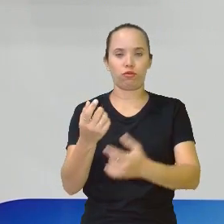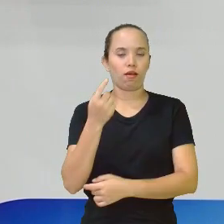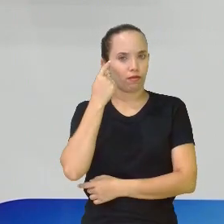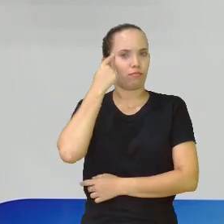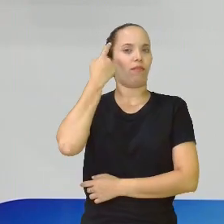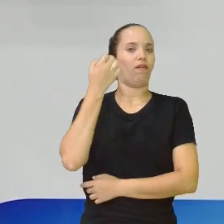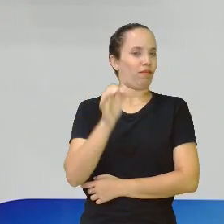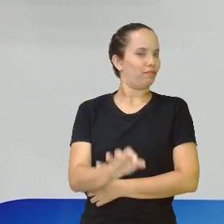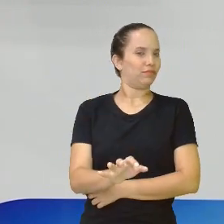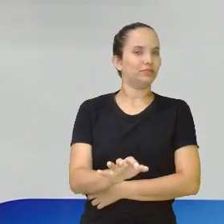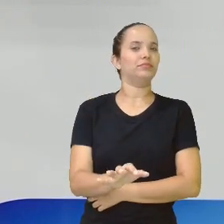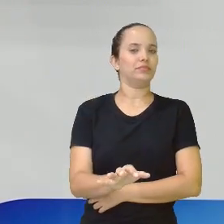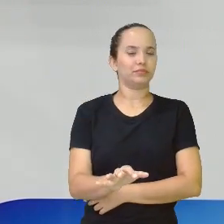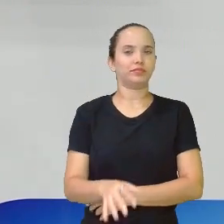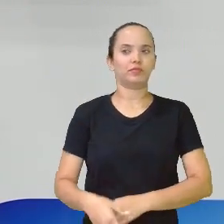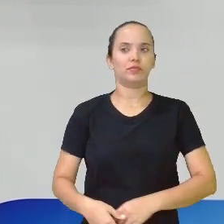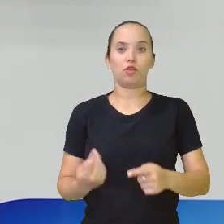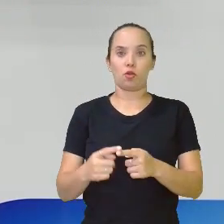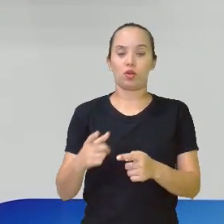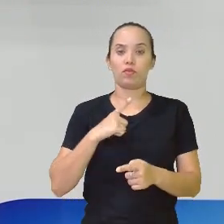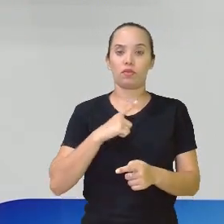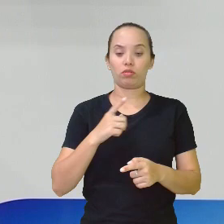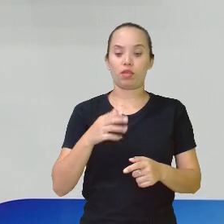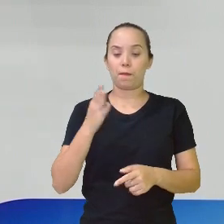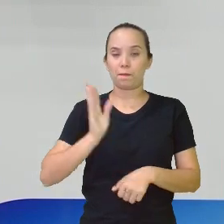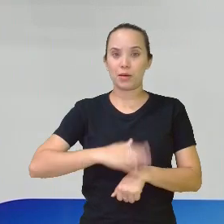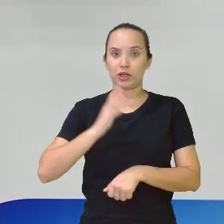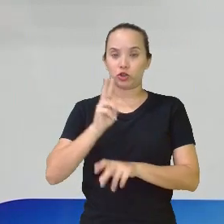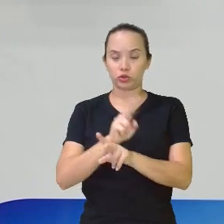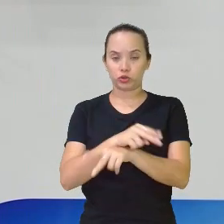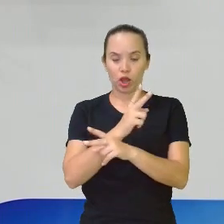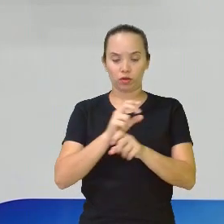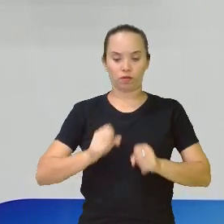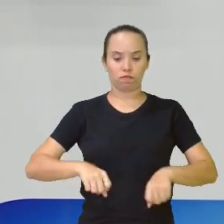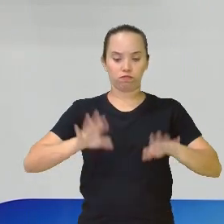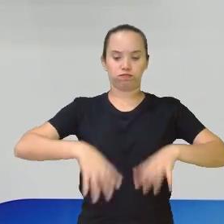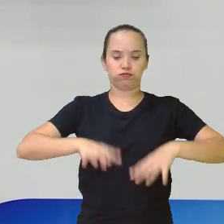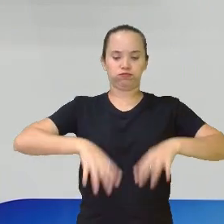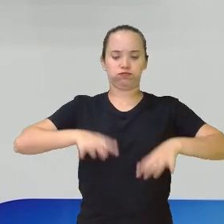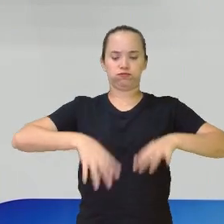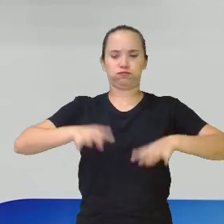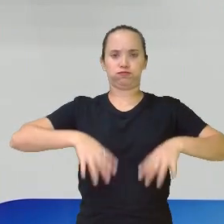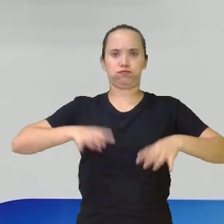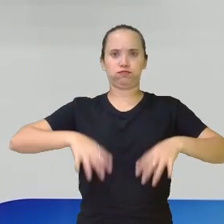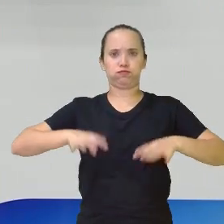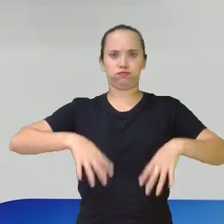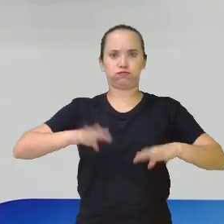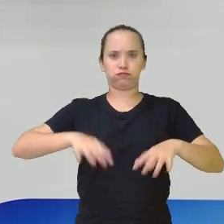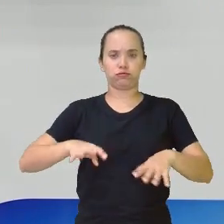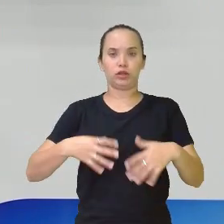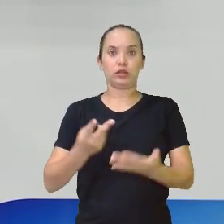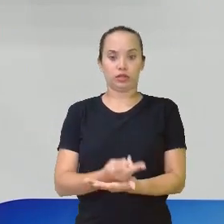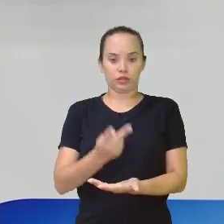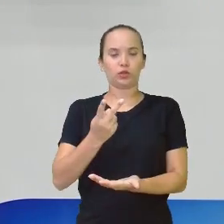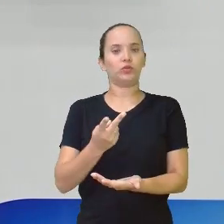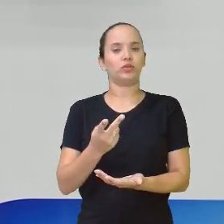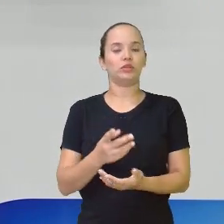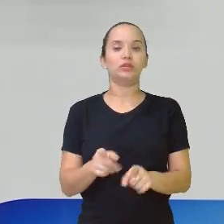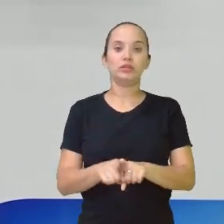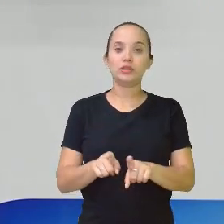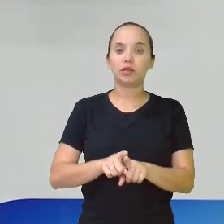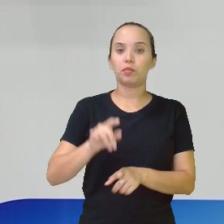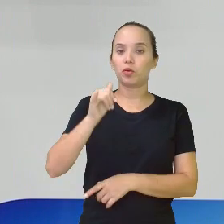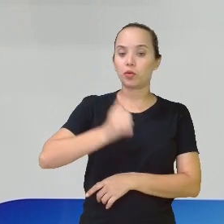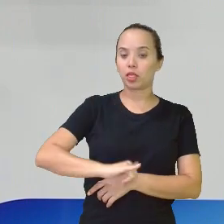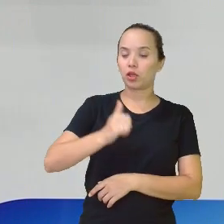injeção maior de oxigênio que vai passar ali e aí a combustão vai acontecer de forma mais rápida e uma fonte de energia. Porque